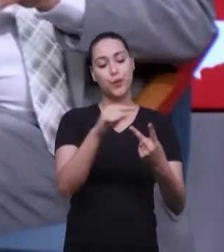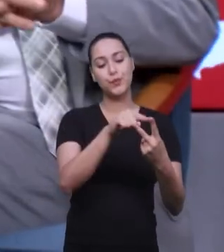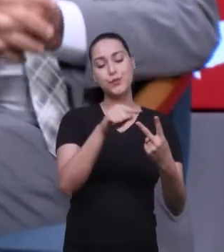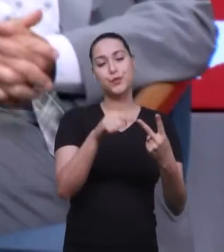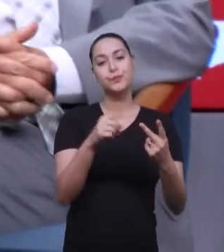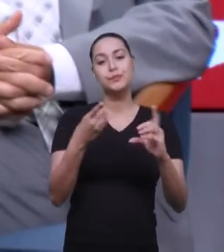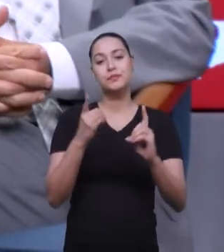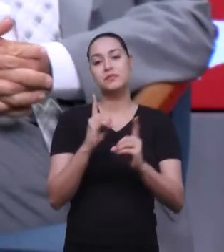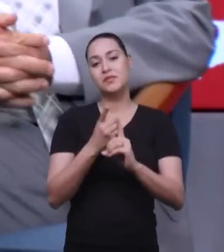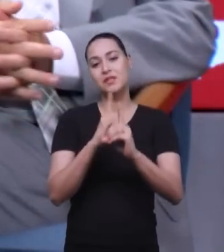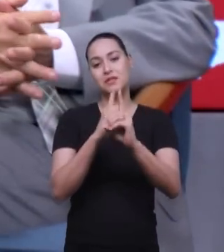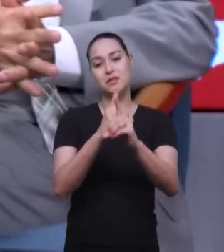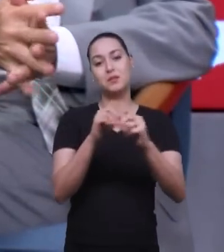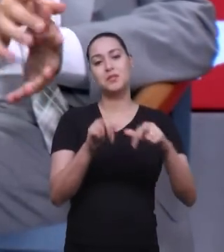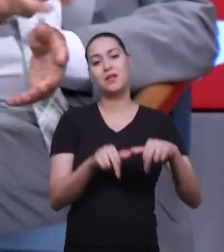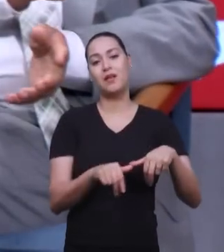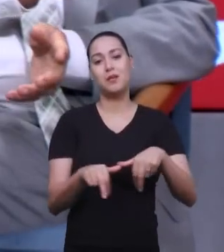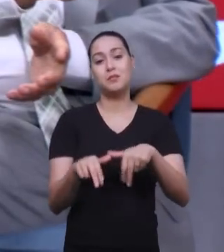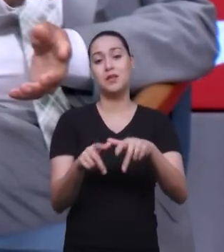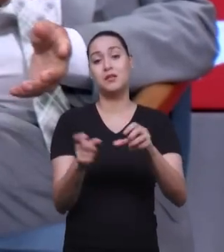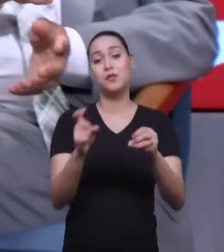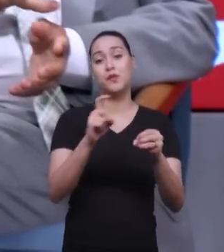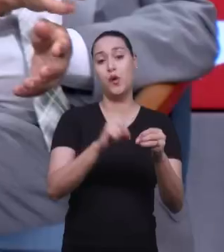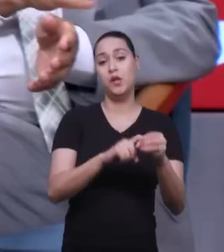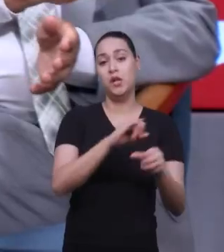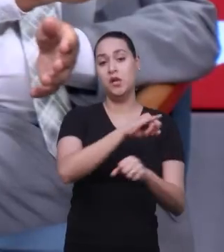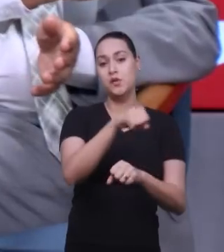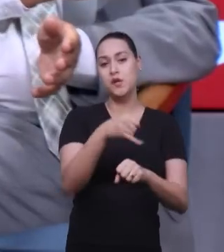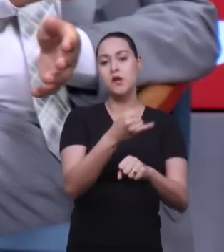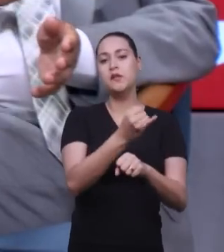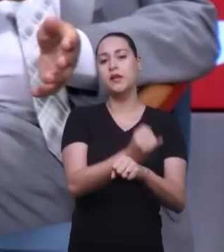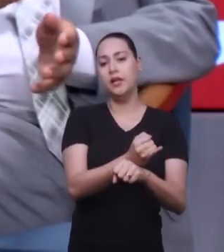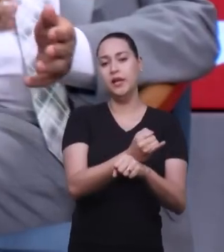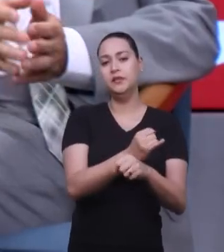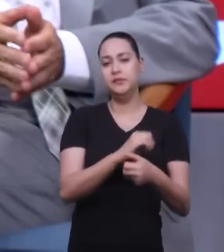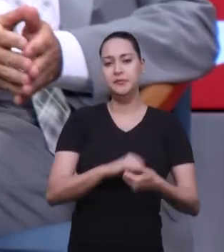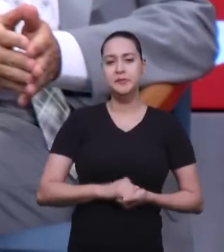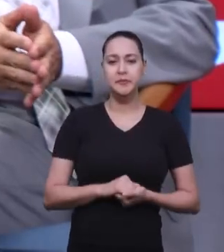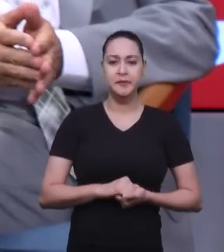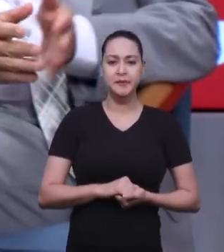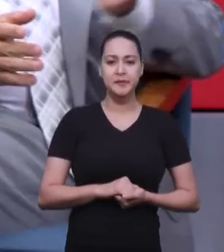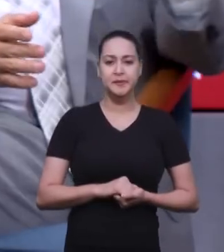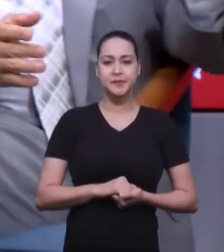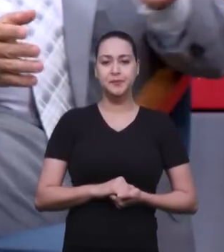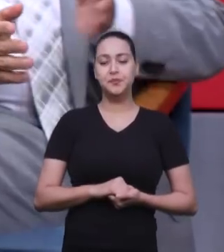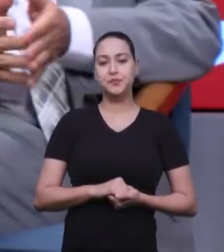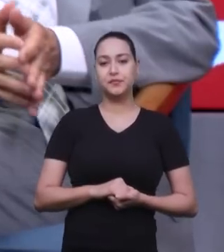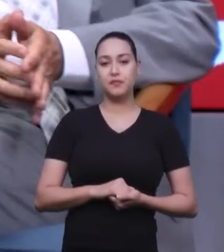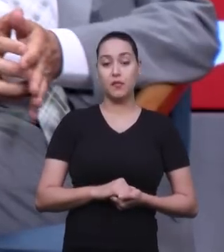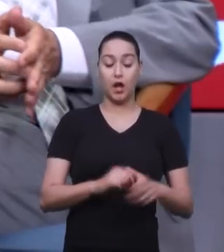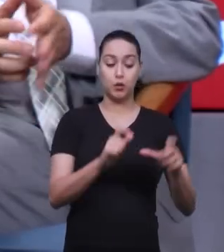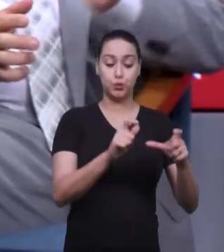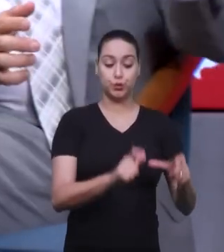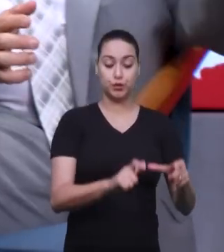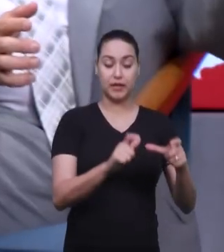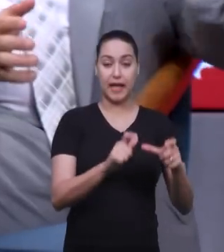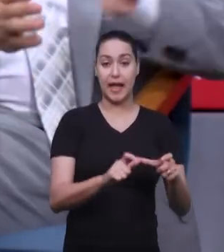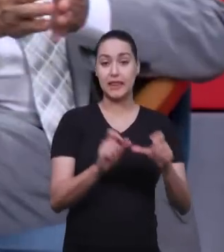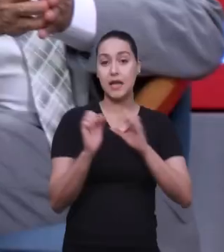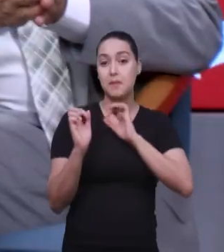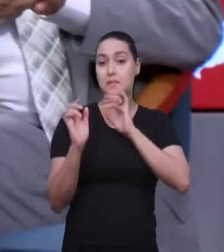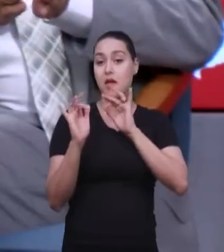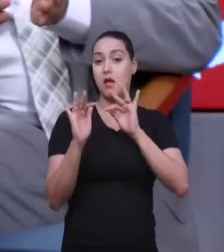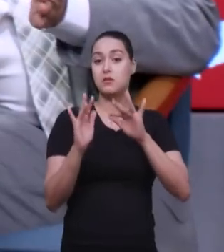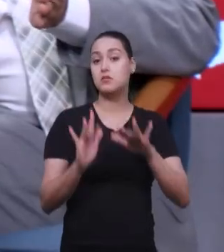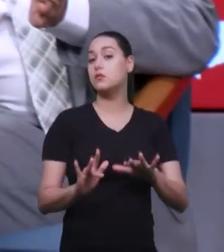na mesma condição desses 2 discípulos nessa caminhada voltando de Jerusalém, né? Saindo de Jerusalém, quer dizer, o lugar